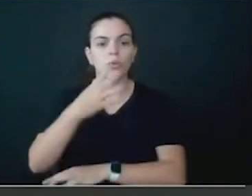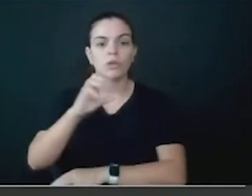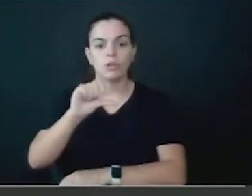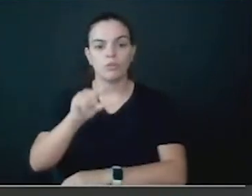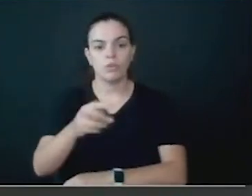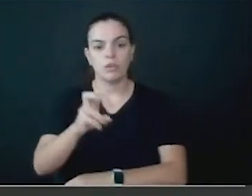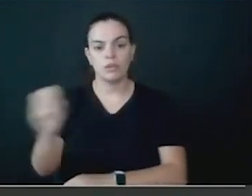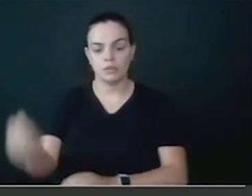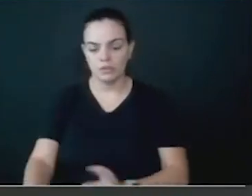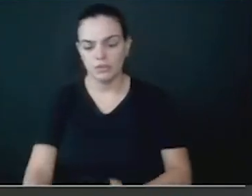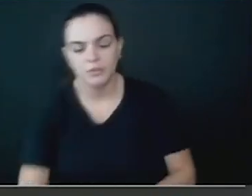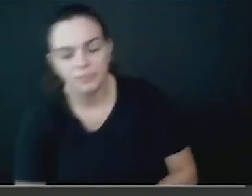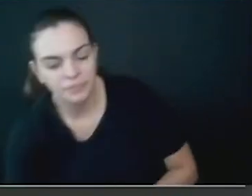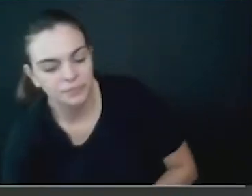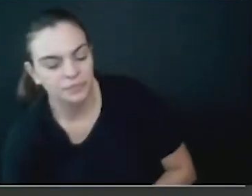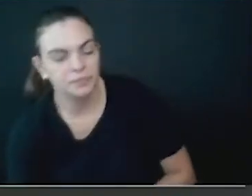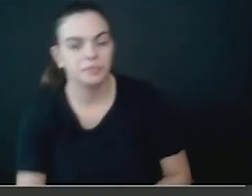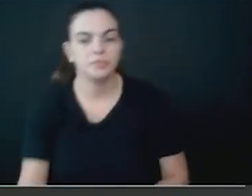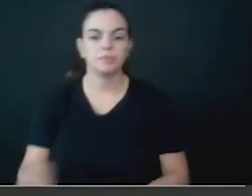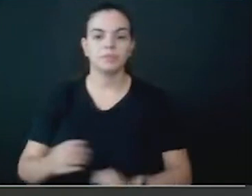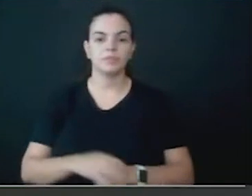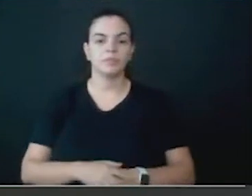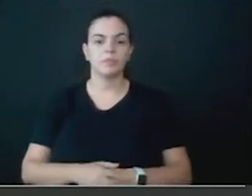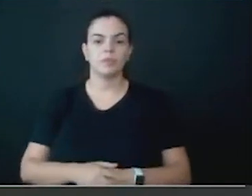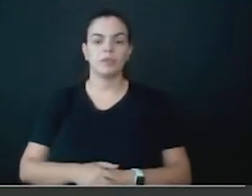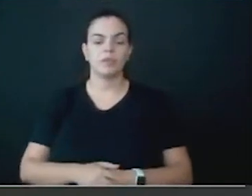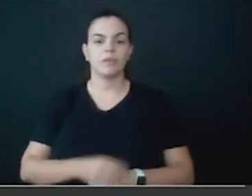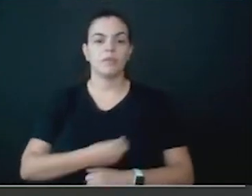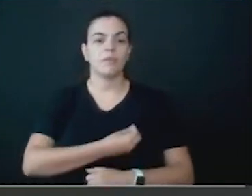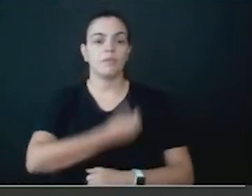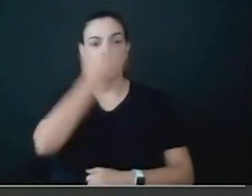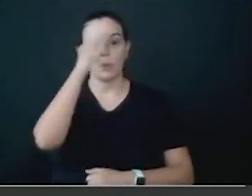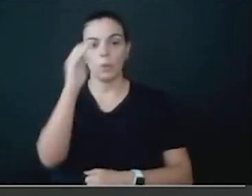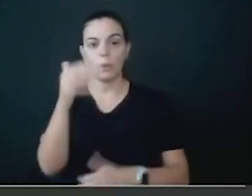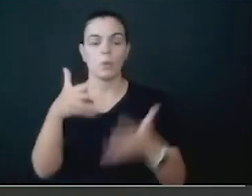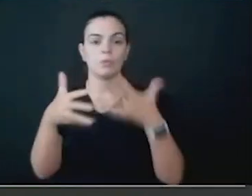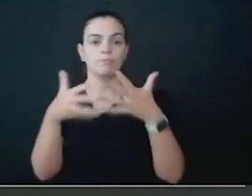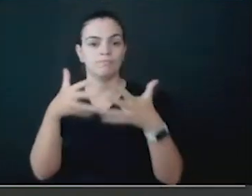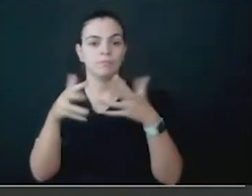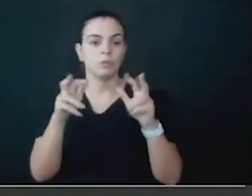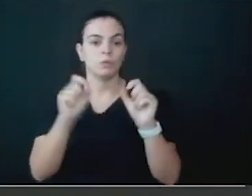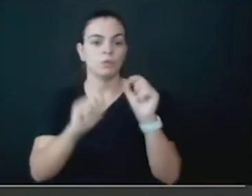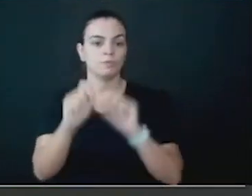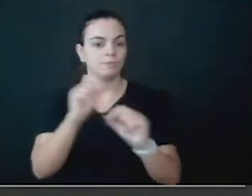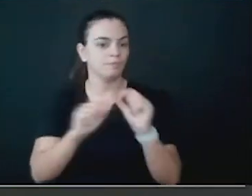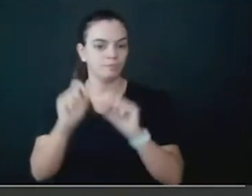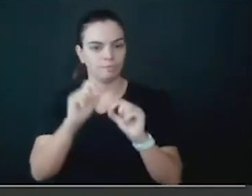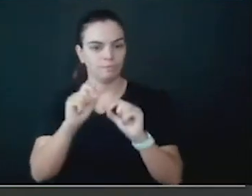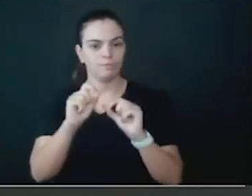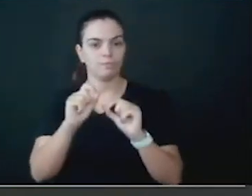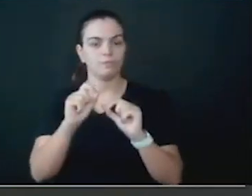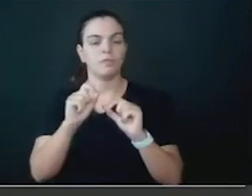Mais um. Último programa, Viva Curitiba Transparente, diz respeito a todas as questões de, mais internas